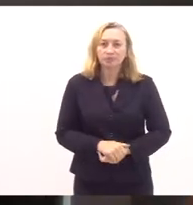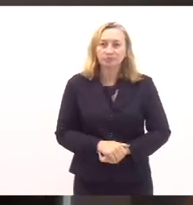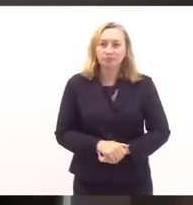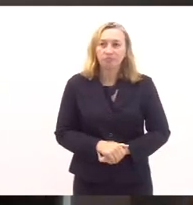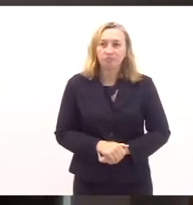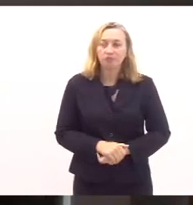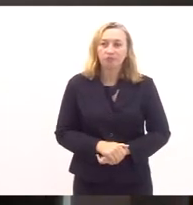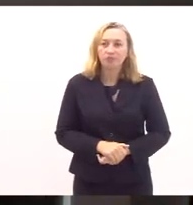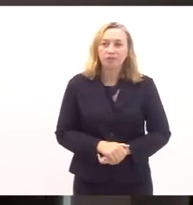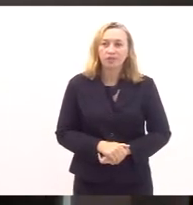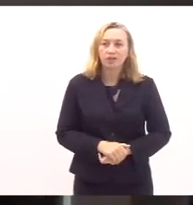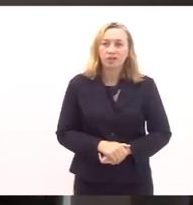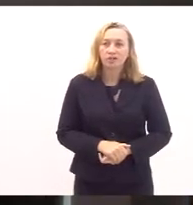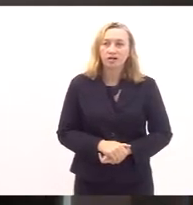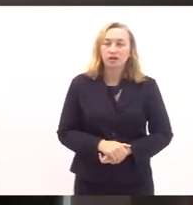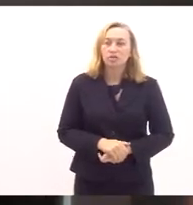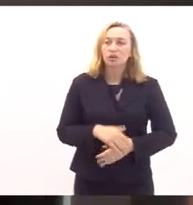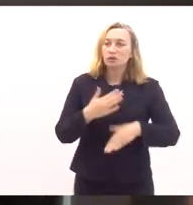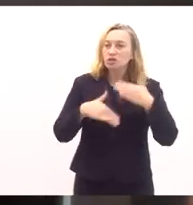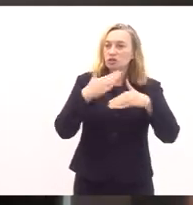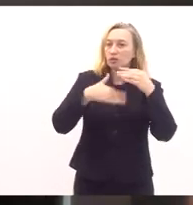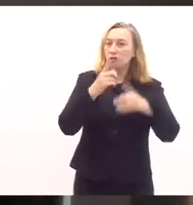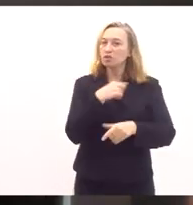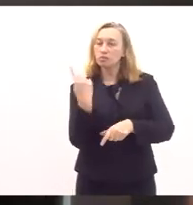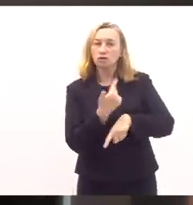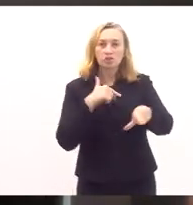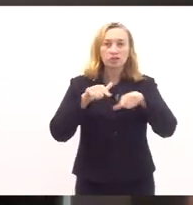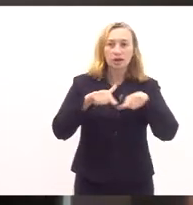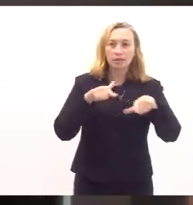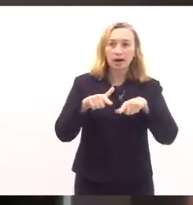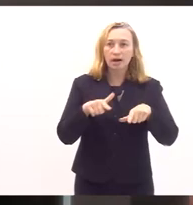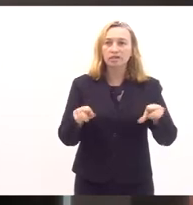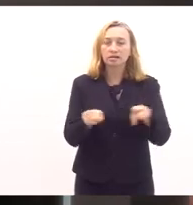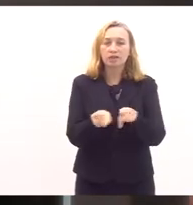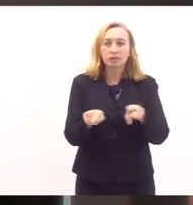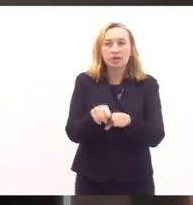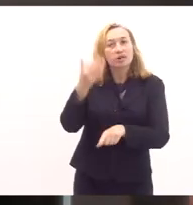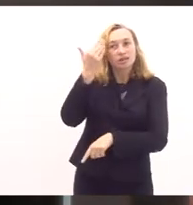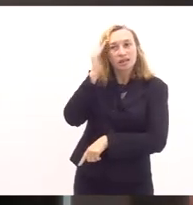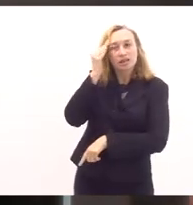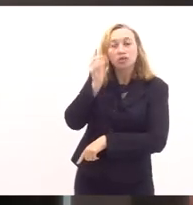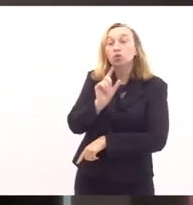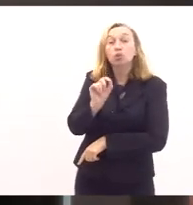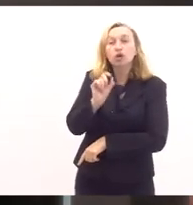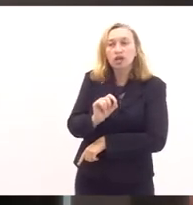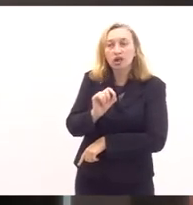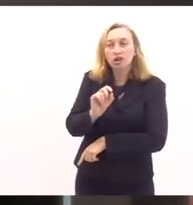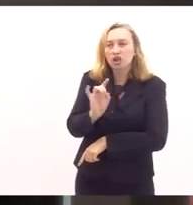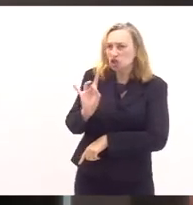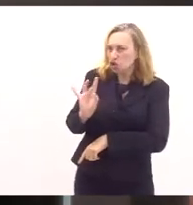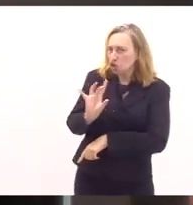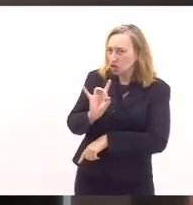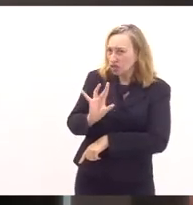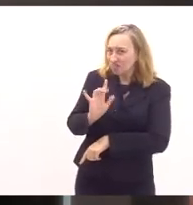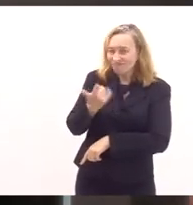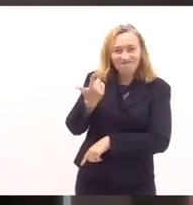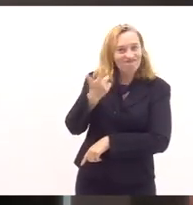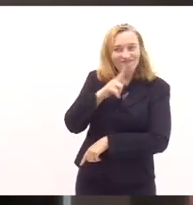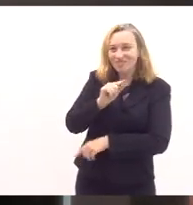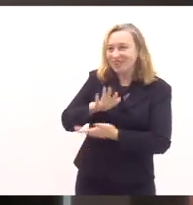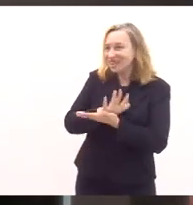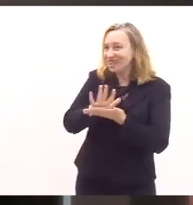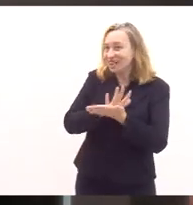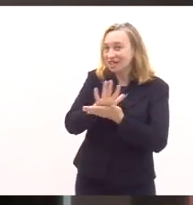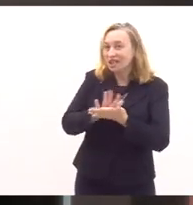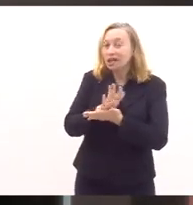o sucesso do nosso trabalho se dá também ao entendimento de que sozinhos a gente não